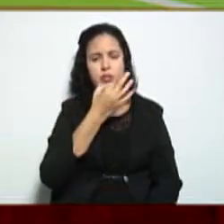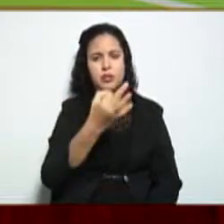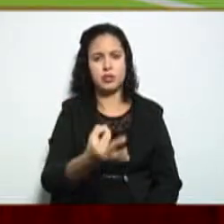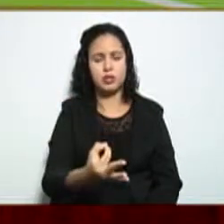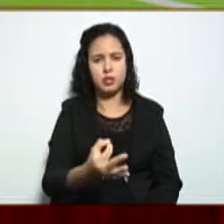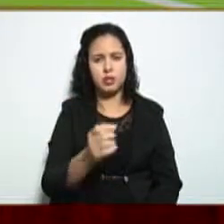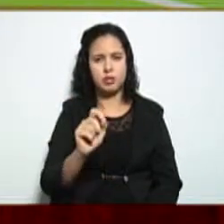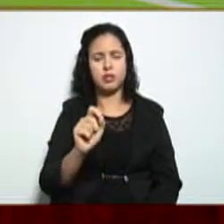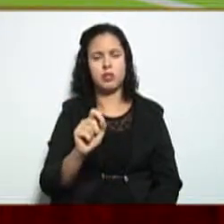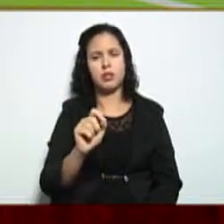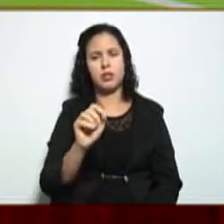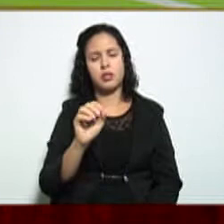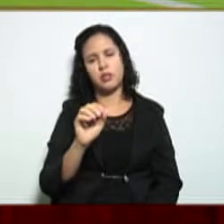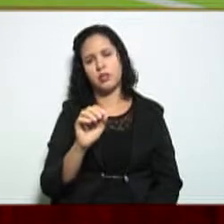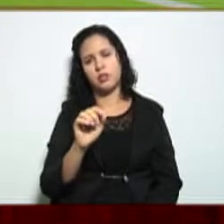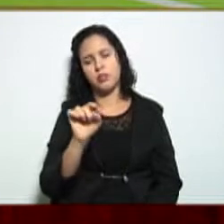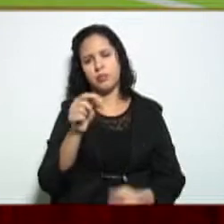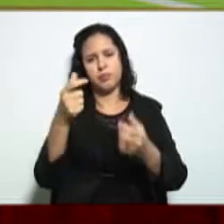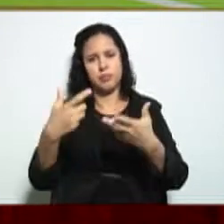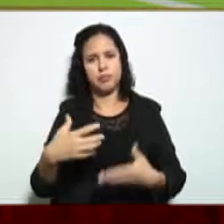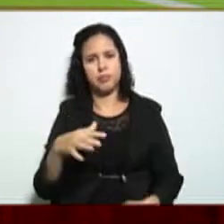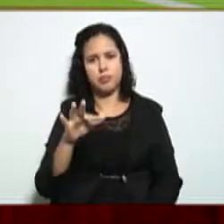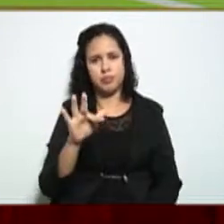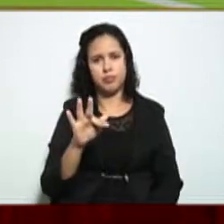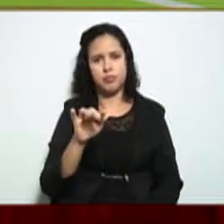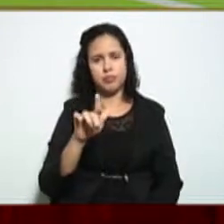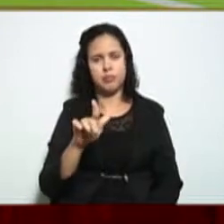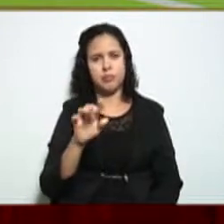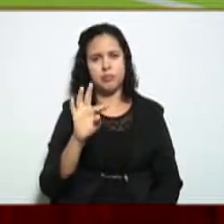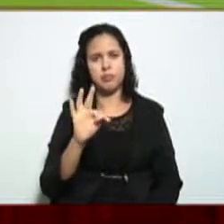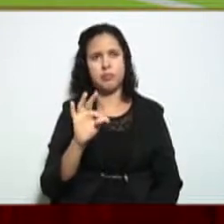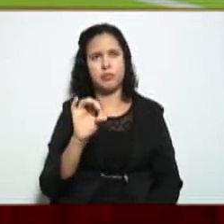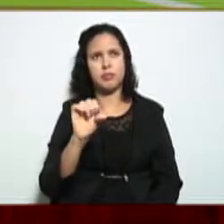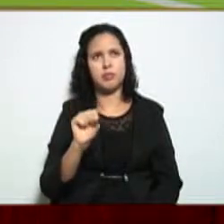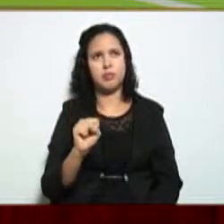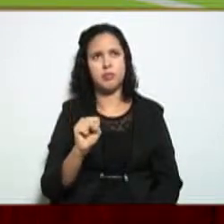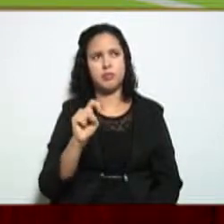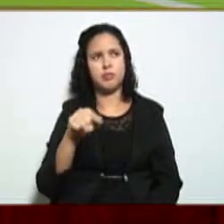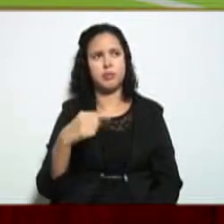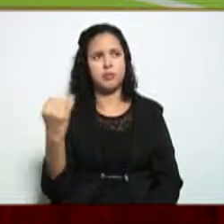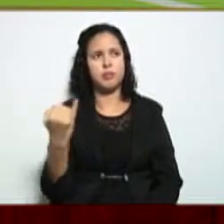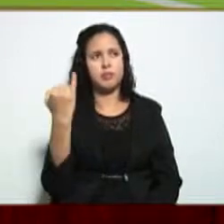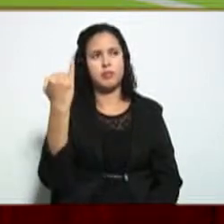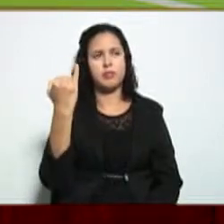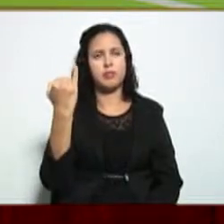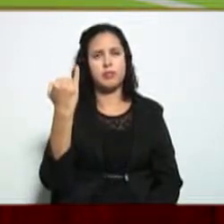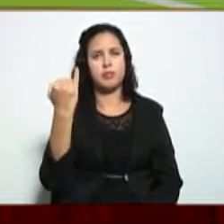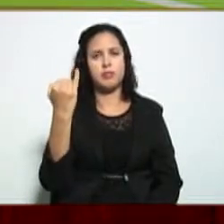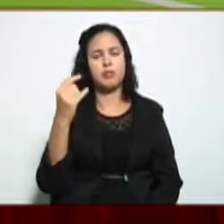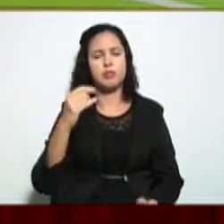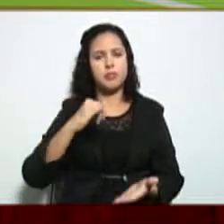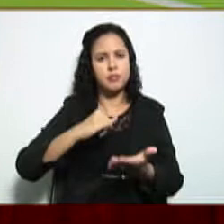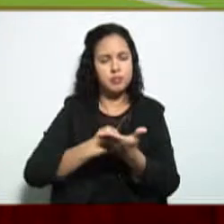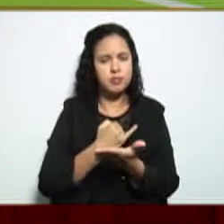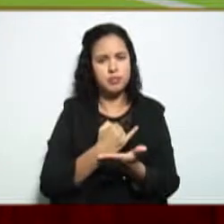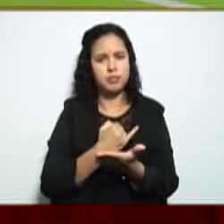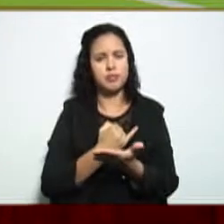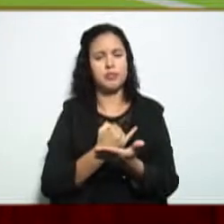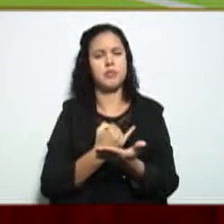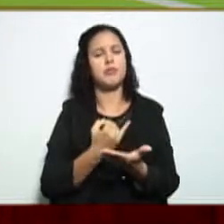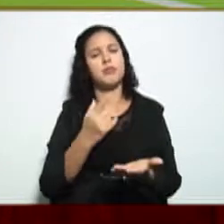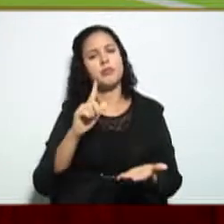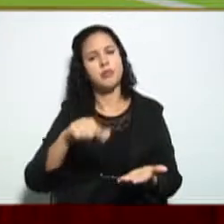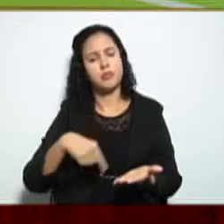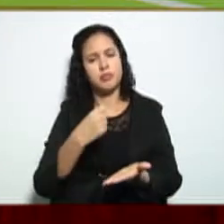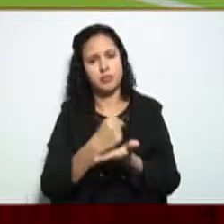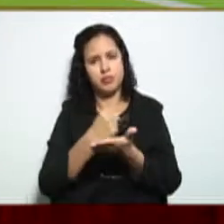falou do FGTS. É importante que tenha essa tributação para os empregados, porque